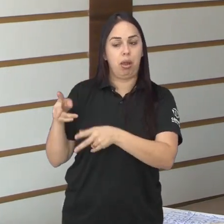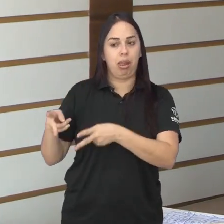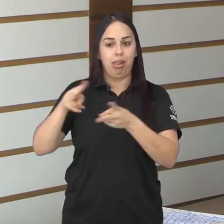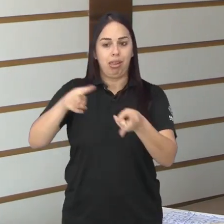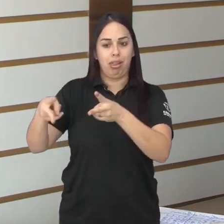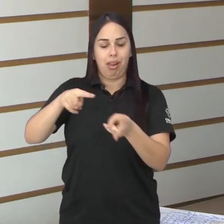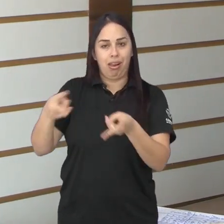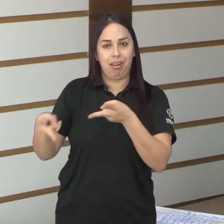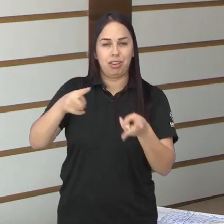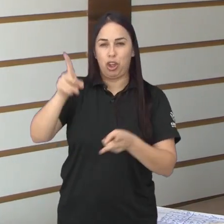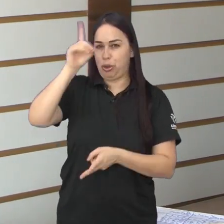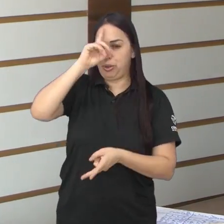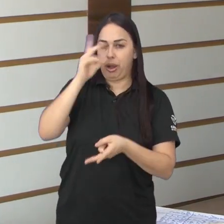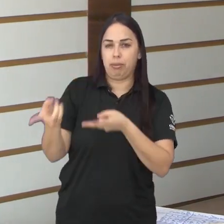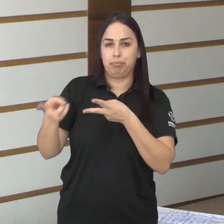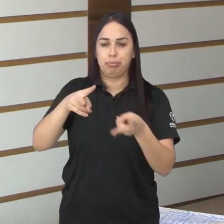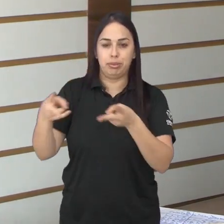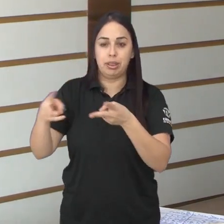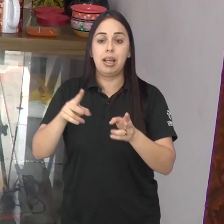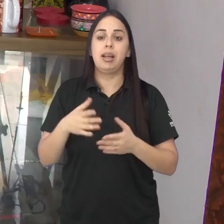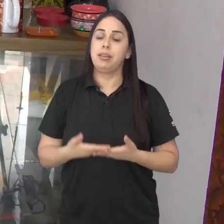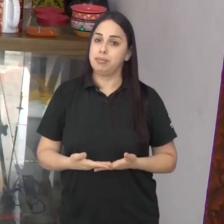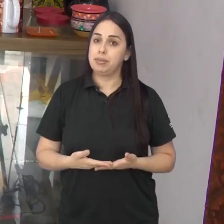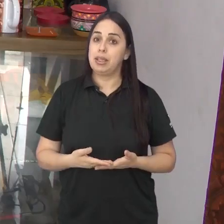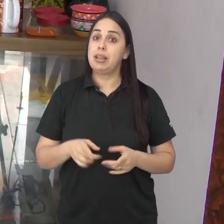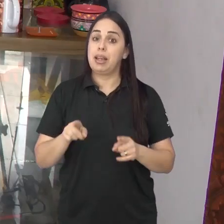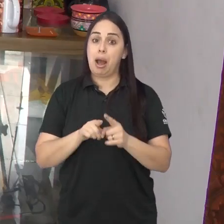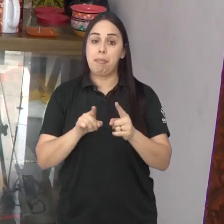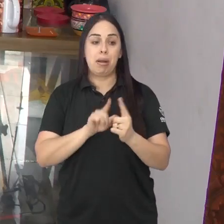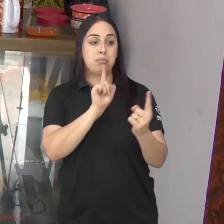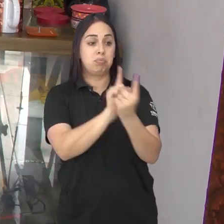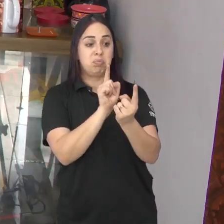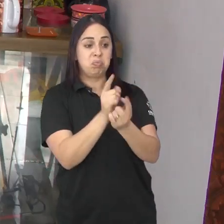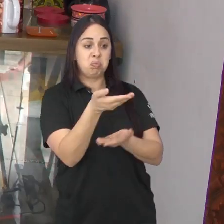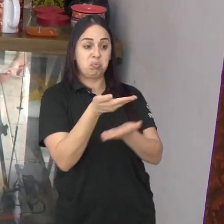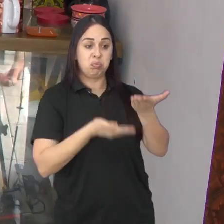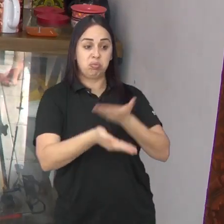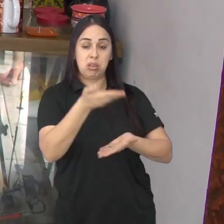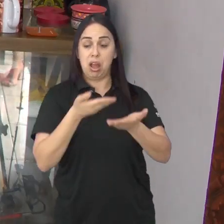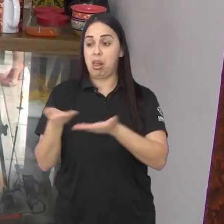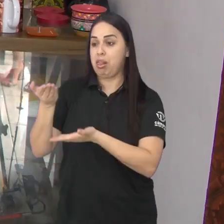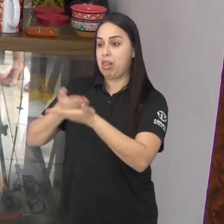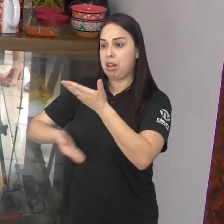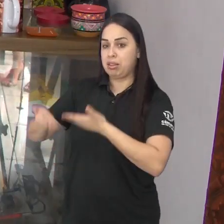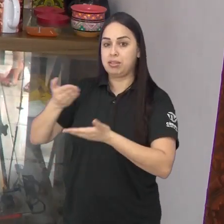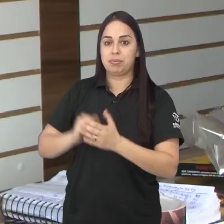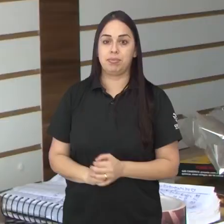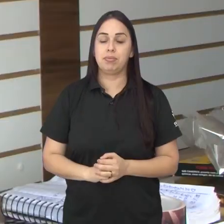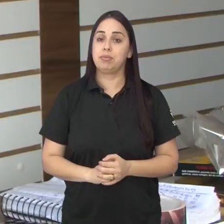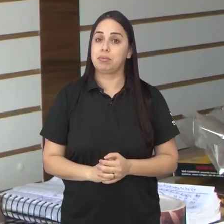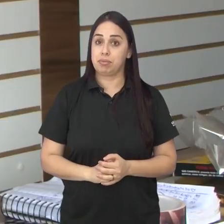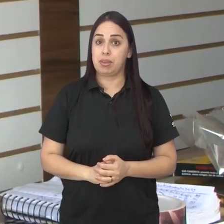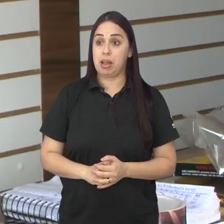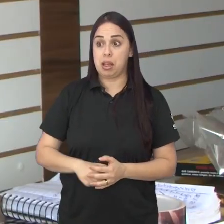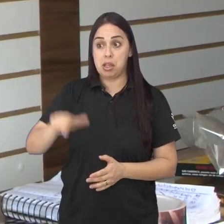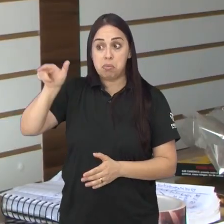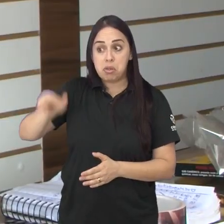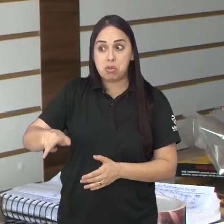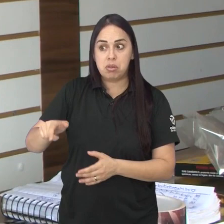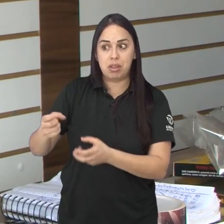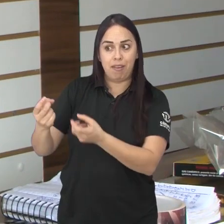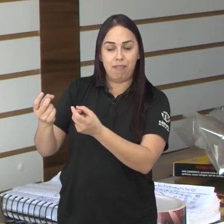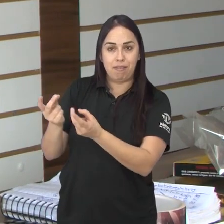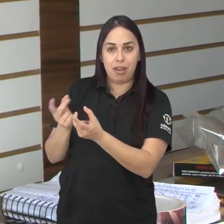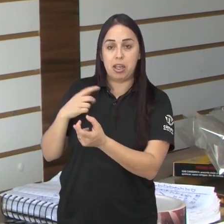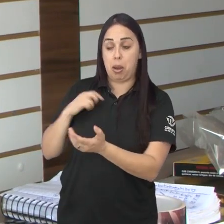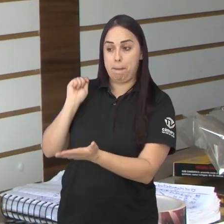nas transações que costuma fazer diariamente. Inclusive, aproximou a relação entre os fornecedores. Tanto para os